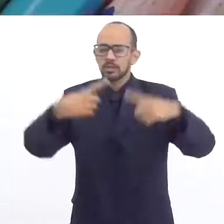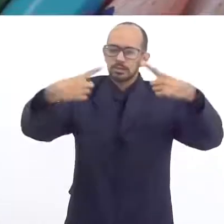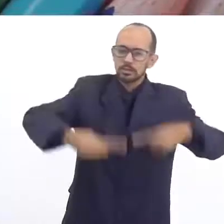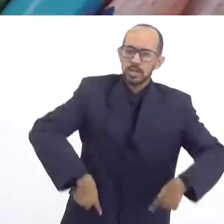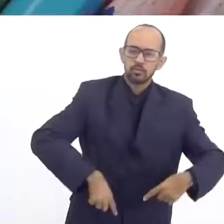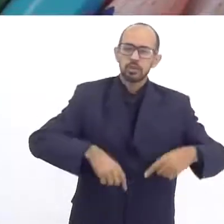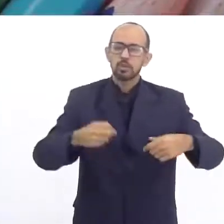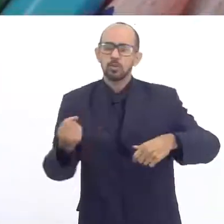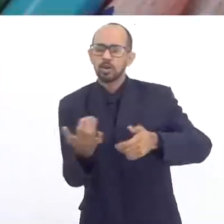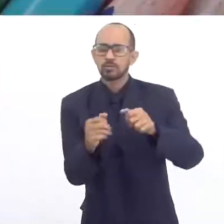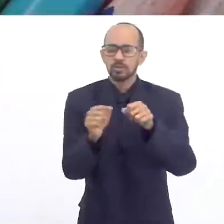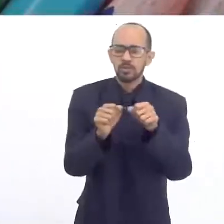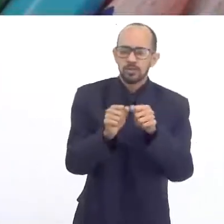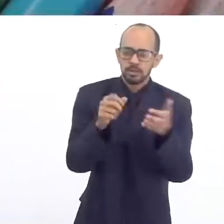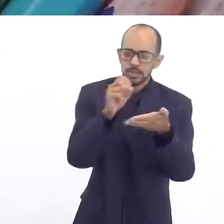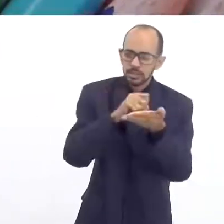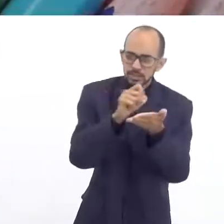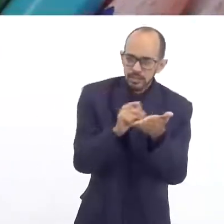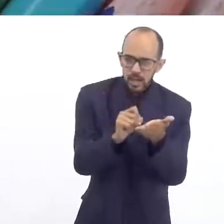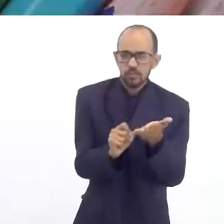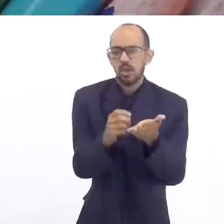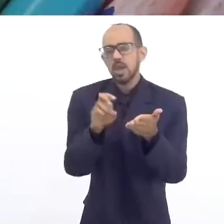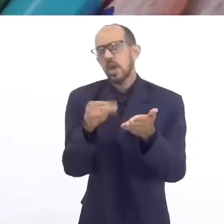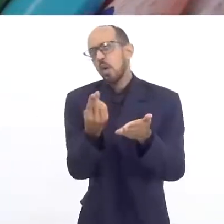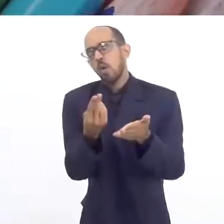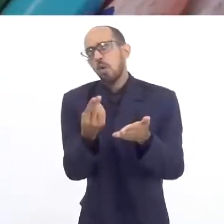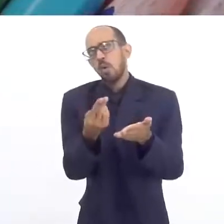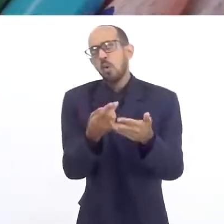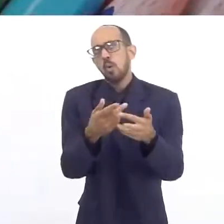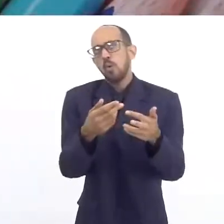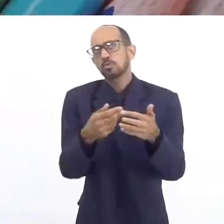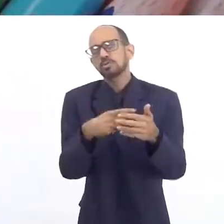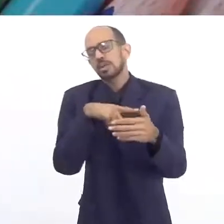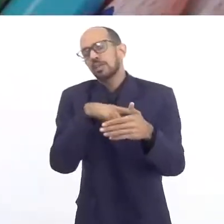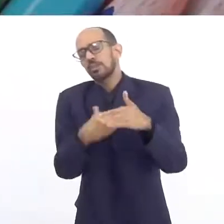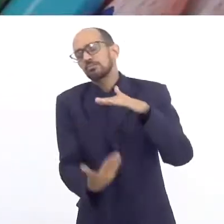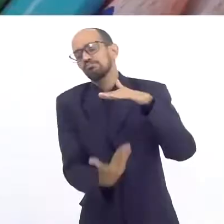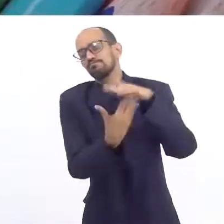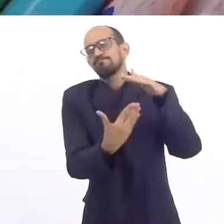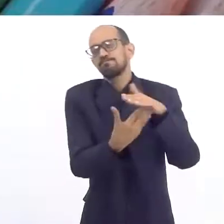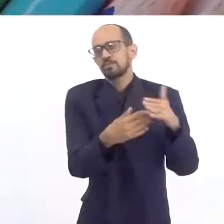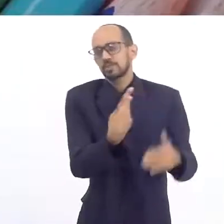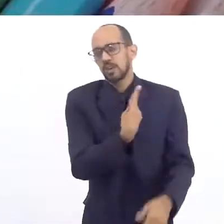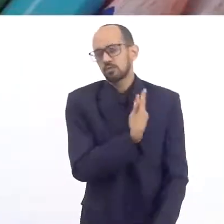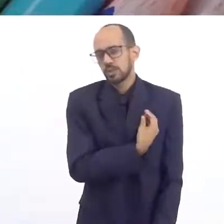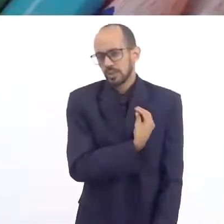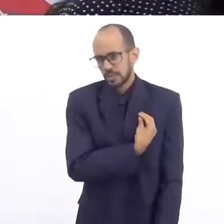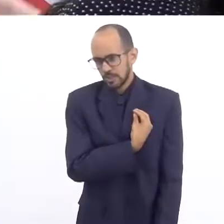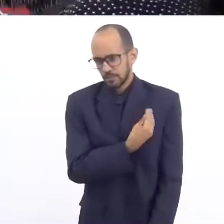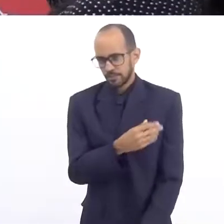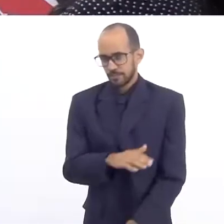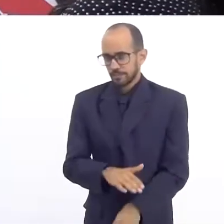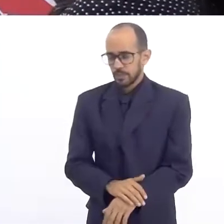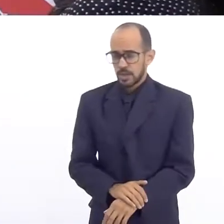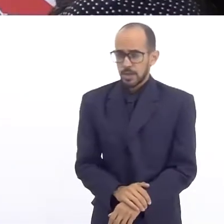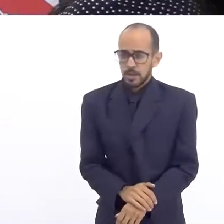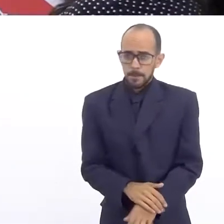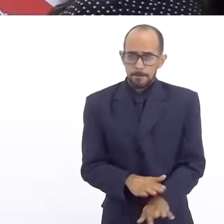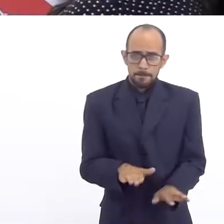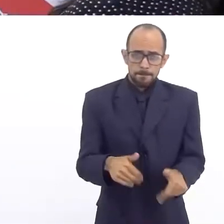está ousando lançar um livro novo, enfim, ou quando você tem algum obstáculo? Eu acho